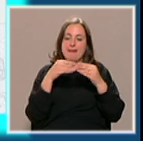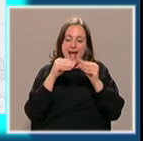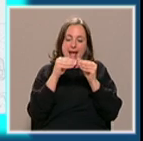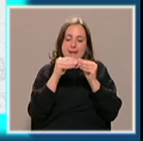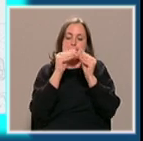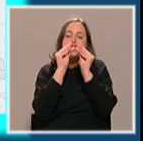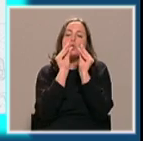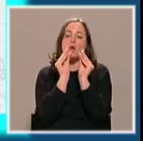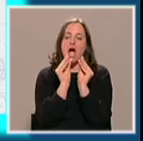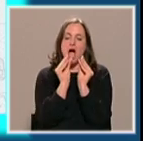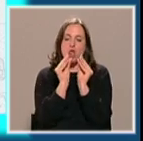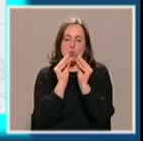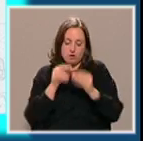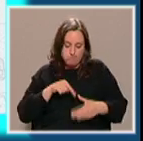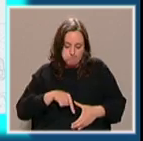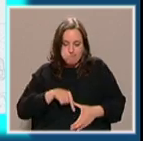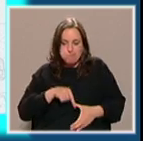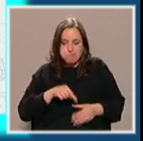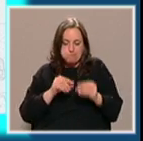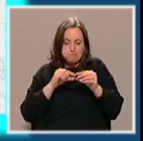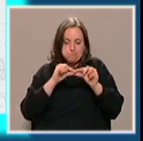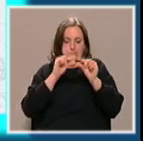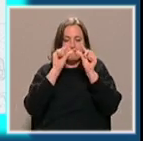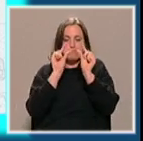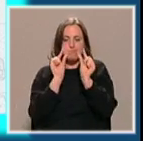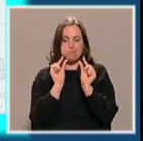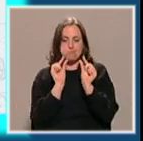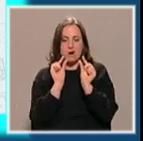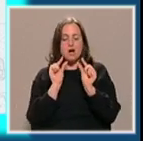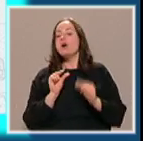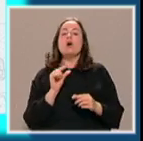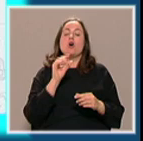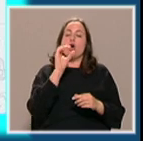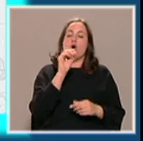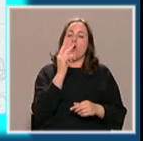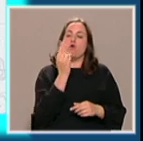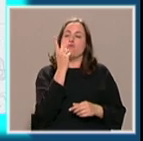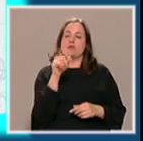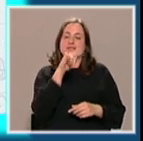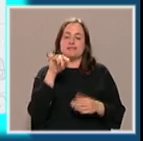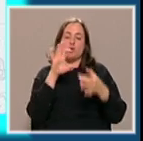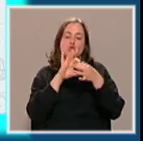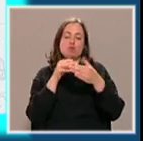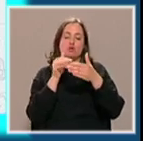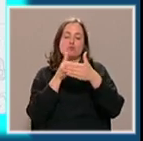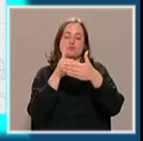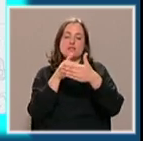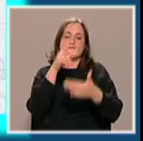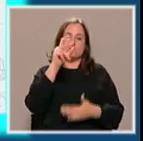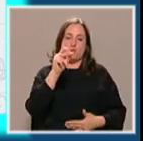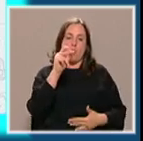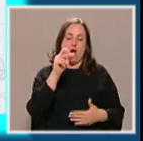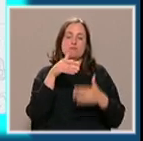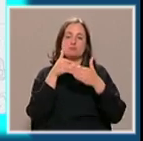embrionário. E, por último, a ovulação corresponde ao processo A. O processo A,